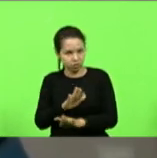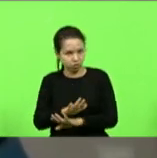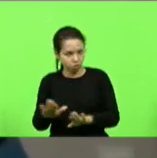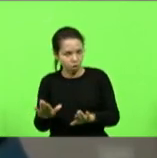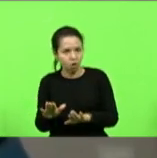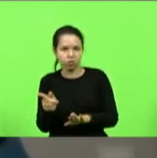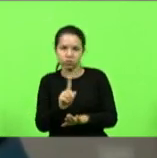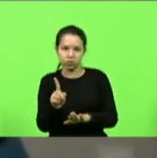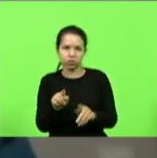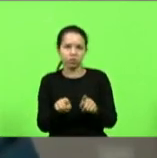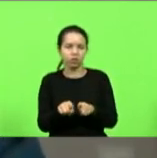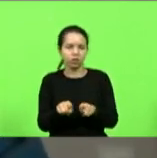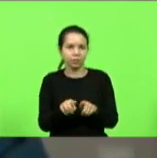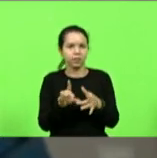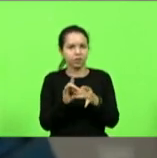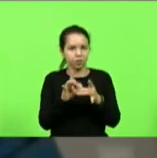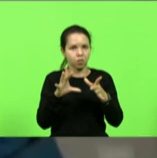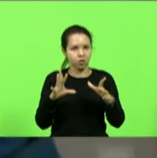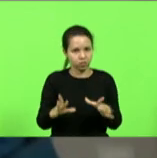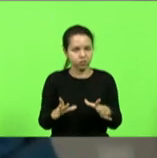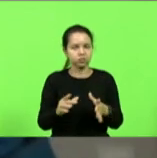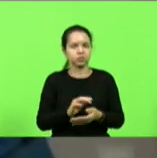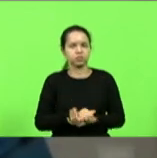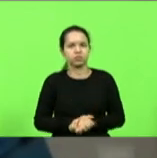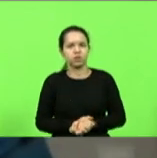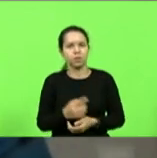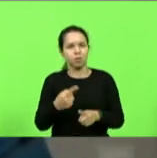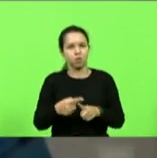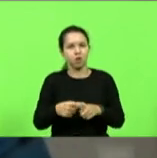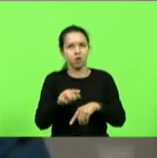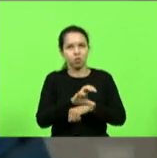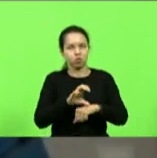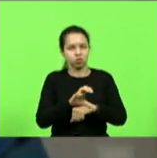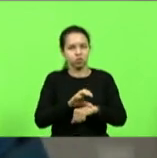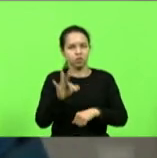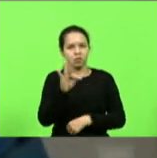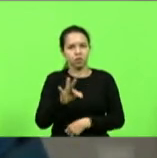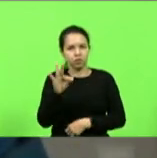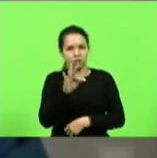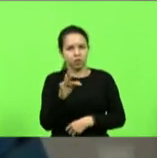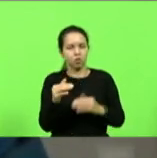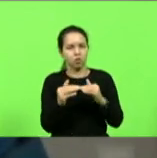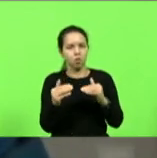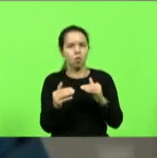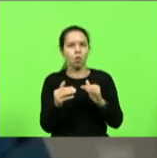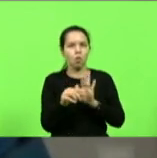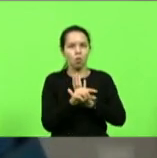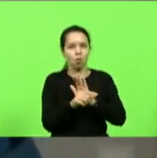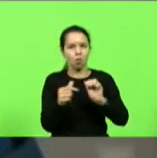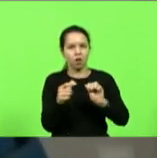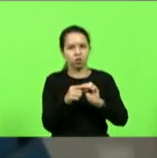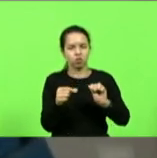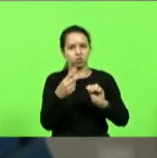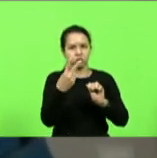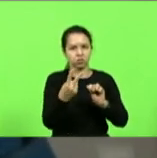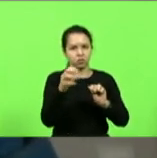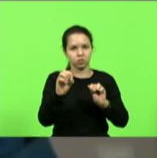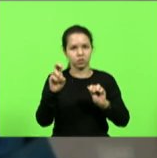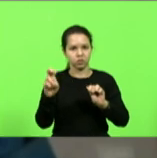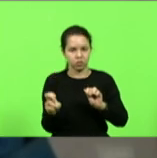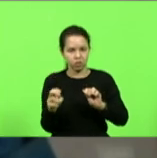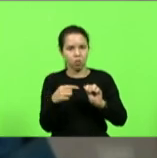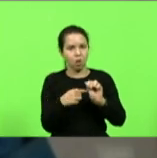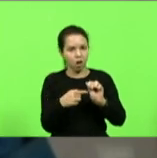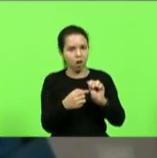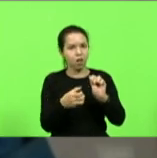Estado Democrático de Direito. Por quê? É, a Constituição Federal, então, de acordo com o artigo 205, ela garante que a educação